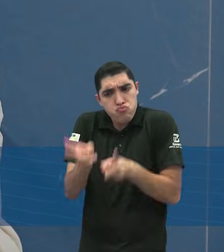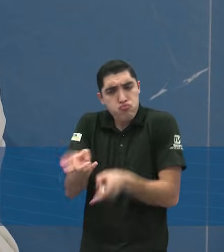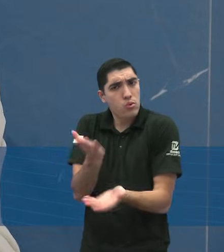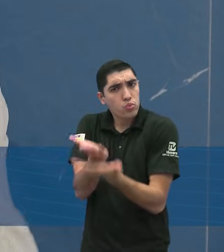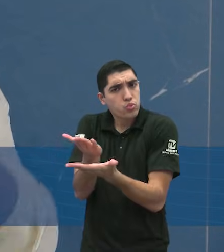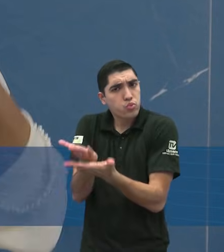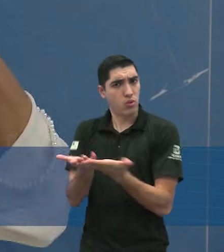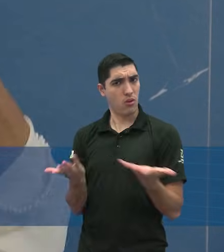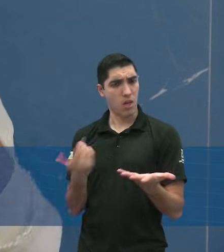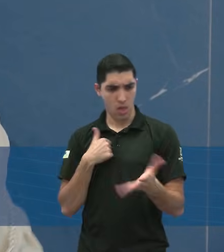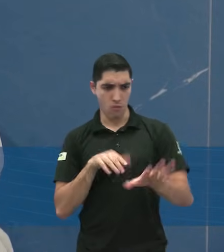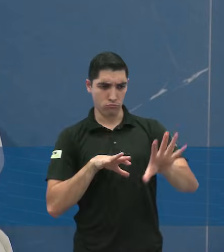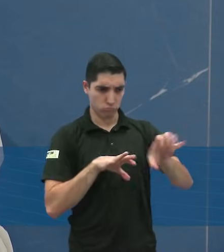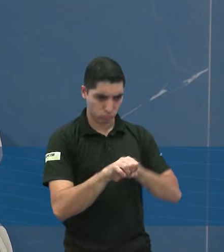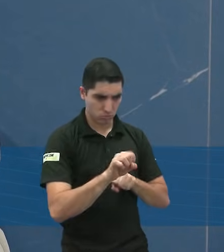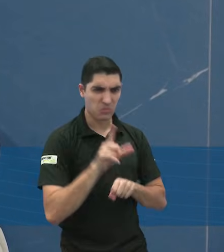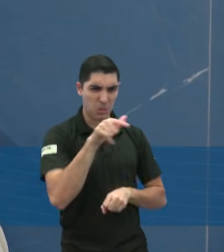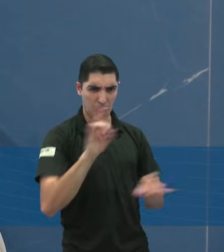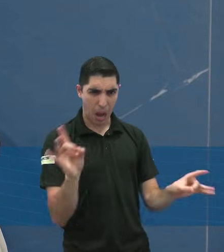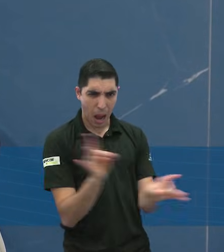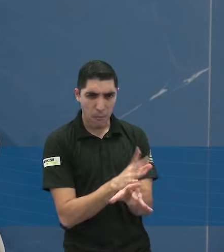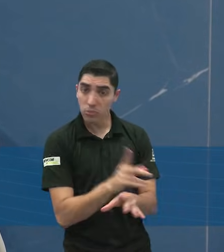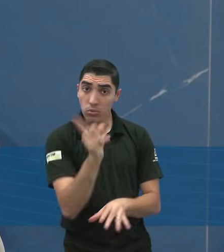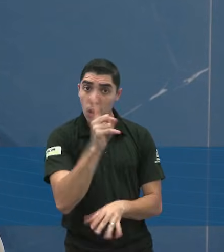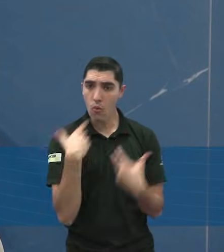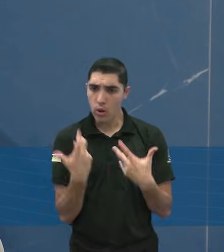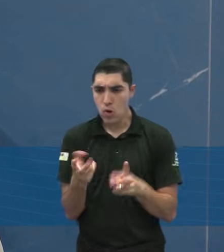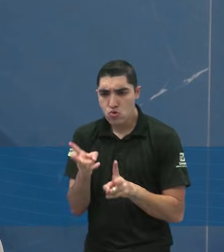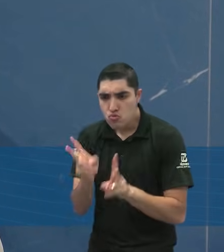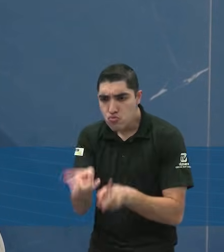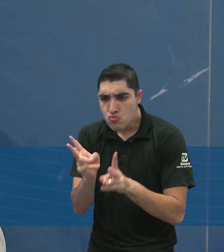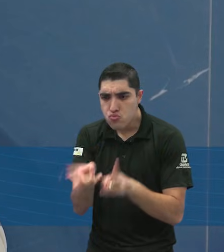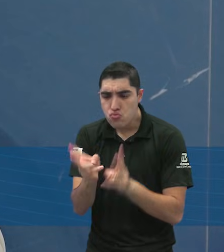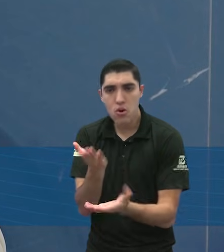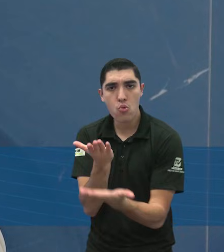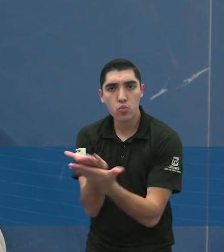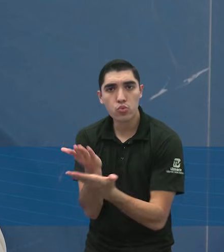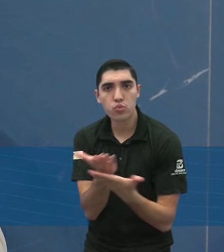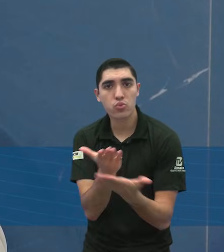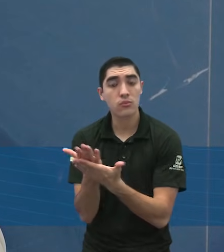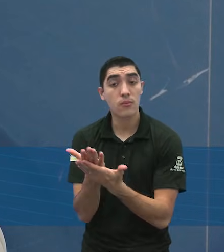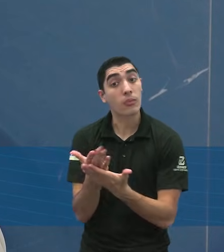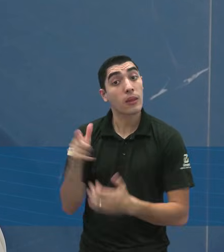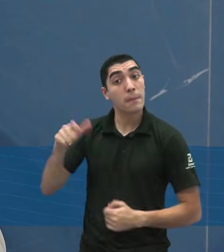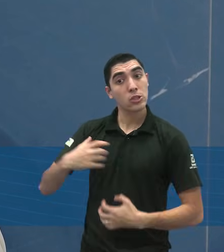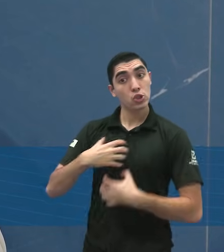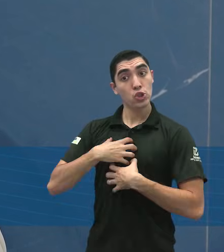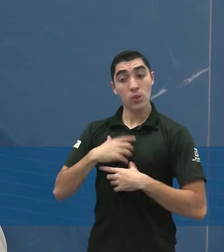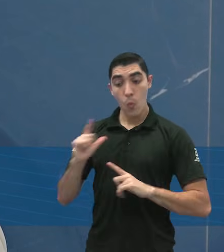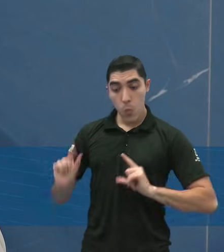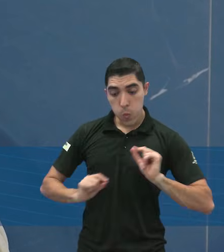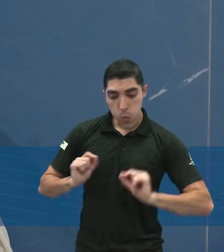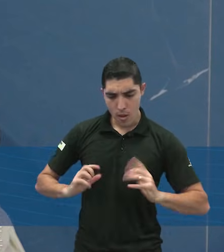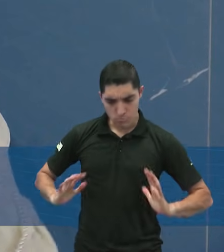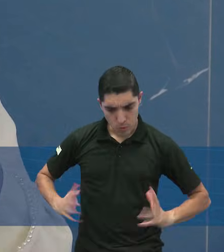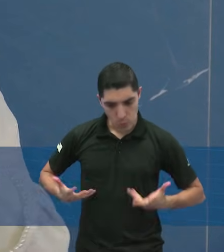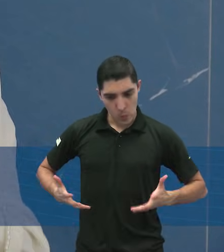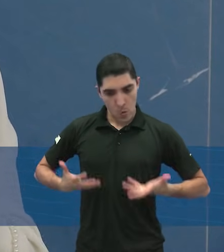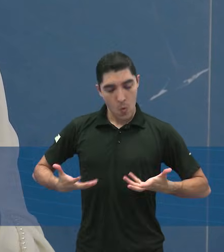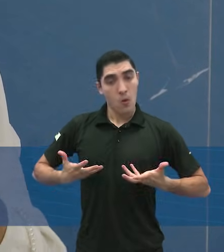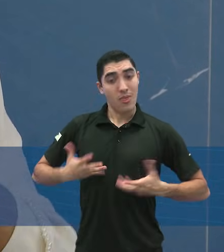para estudar para essa sociedade. Tem que ter a motivação é a